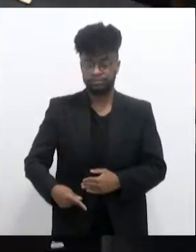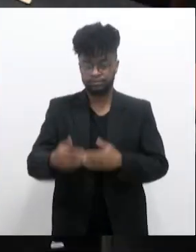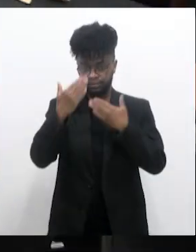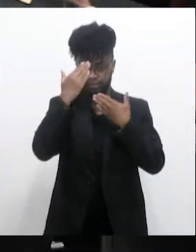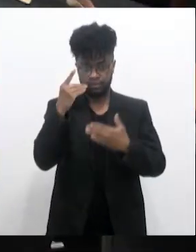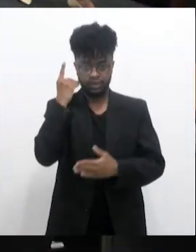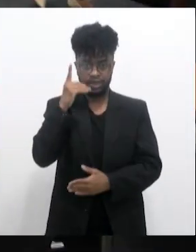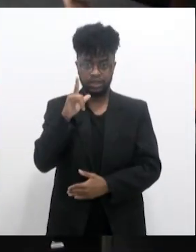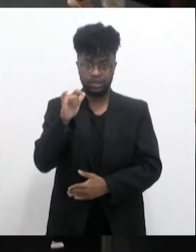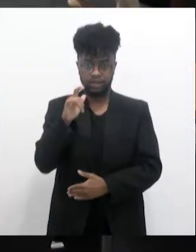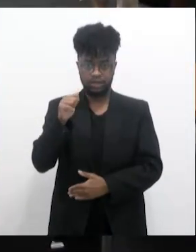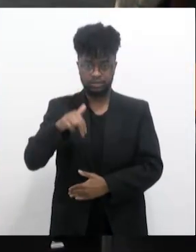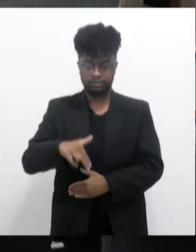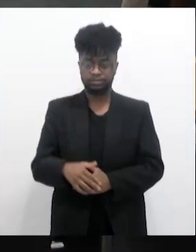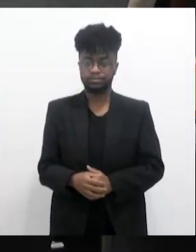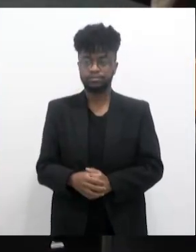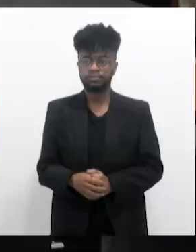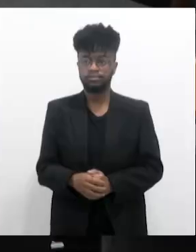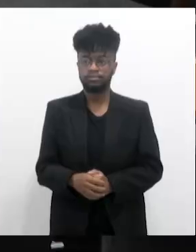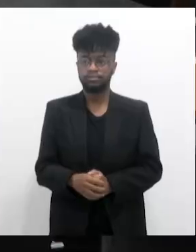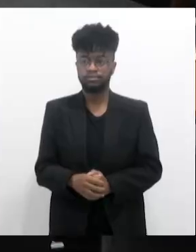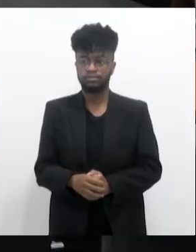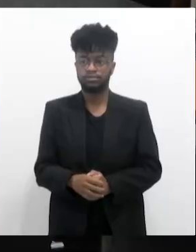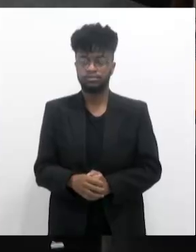deputada Lilian.